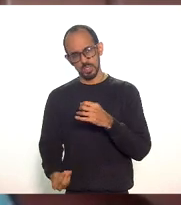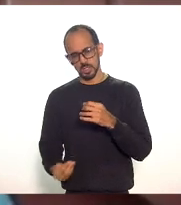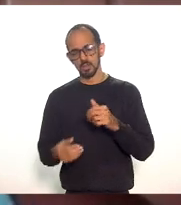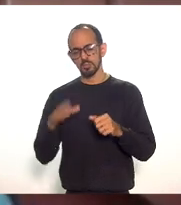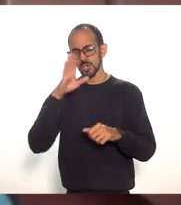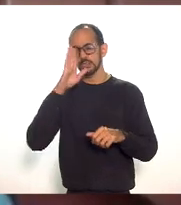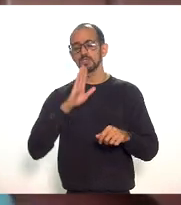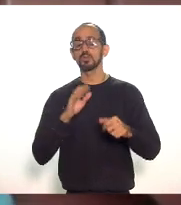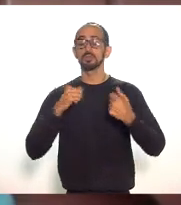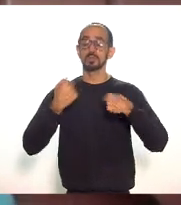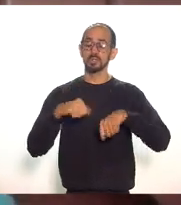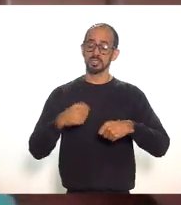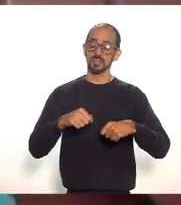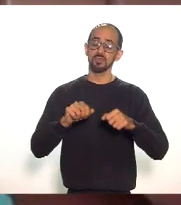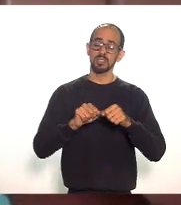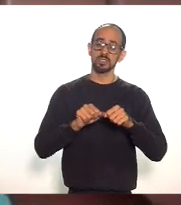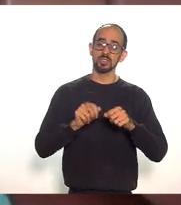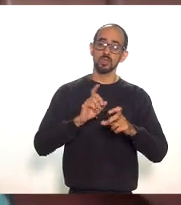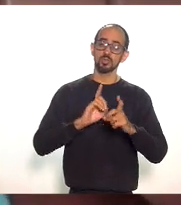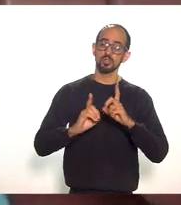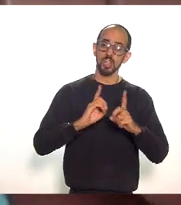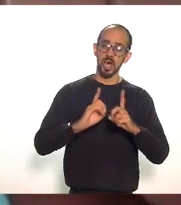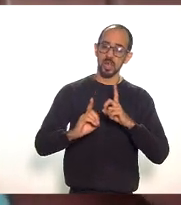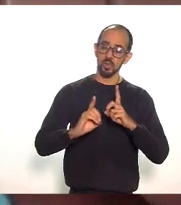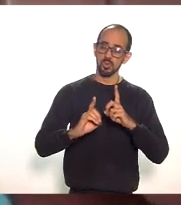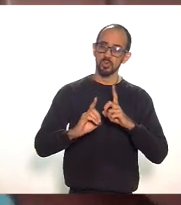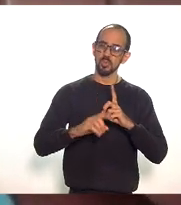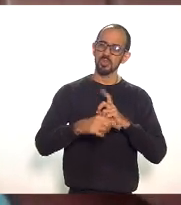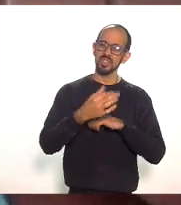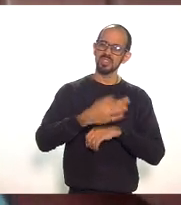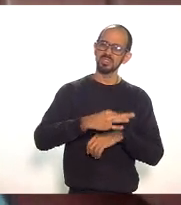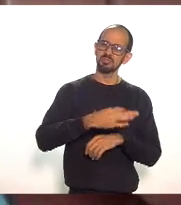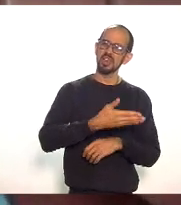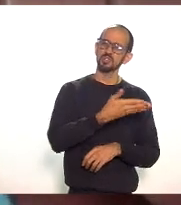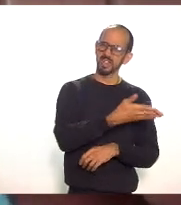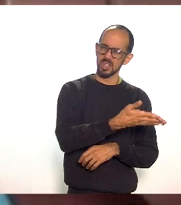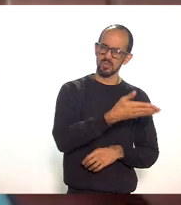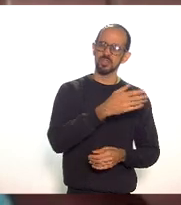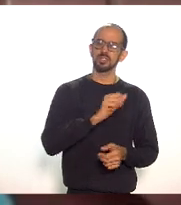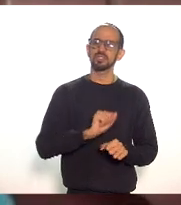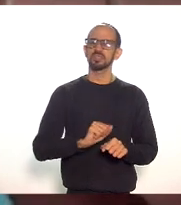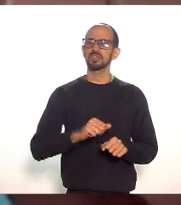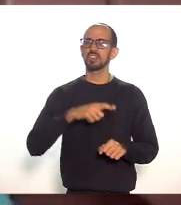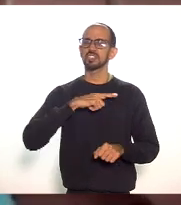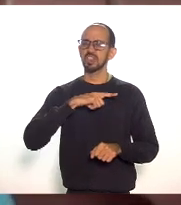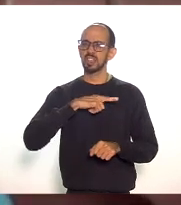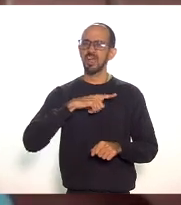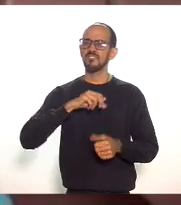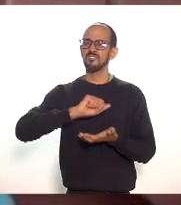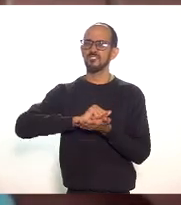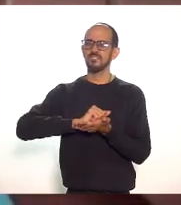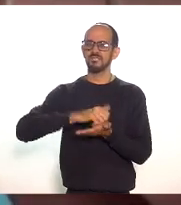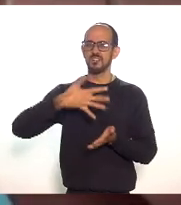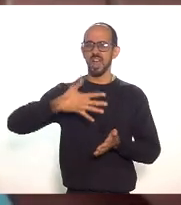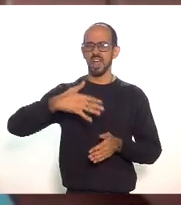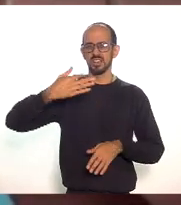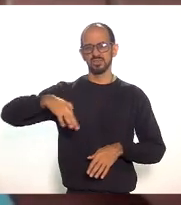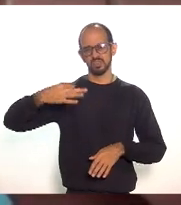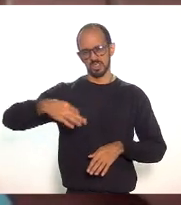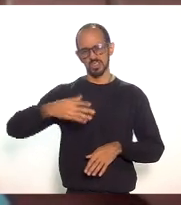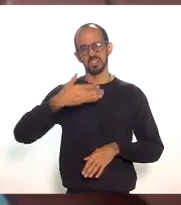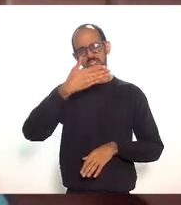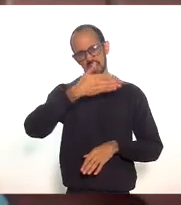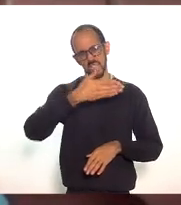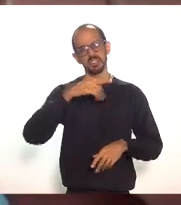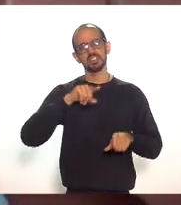diálogo importante com essa ferida. São muitas feridas que nós amealhamos nesse país. E essa